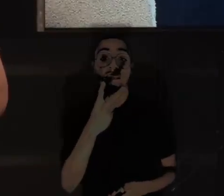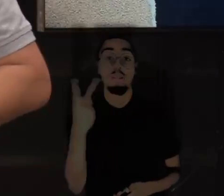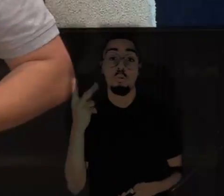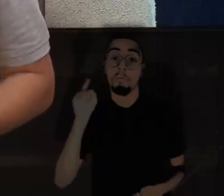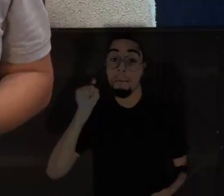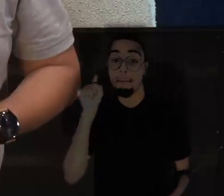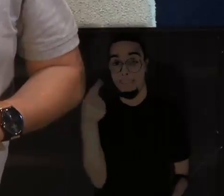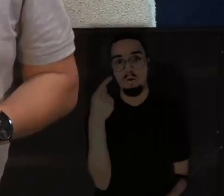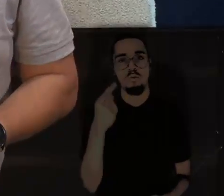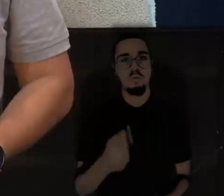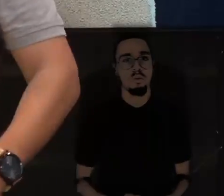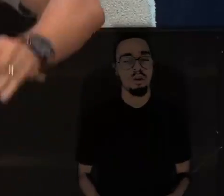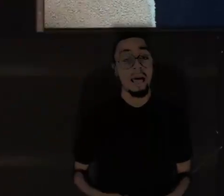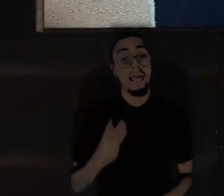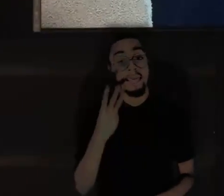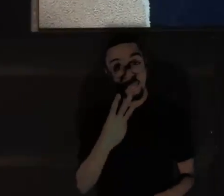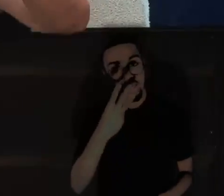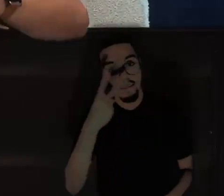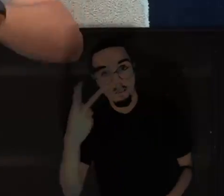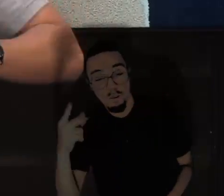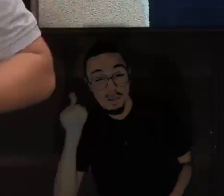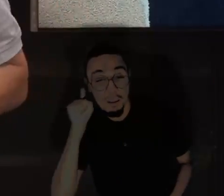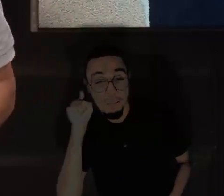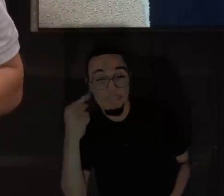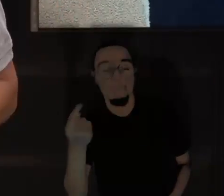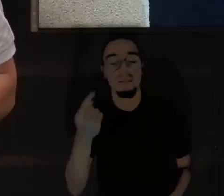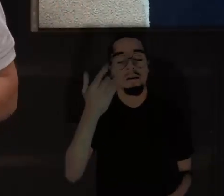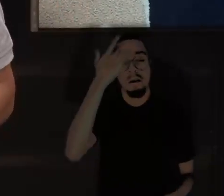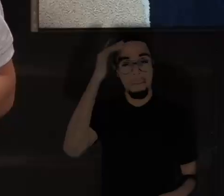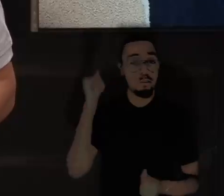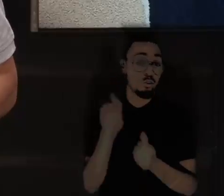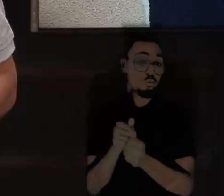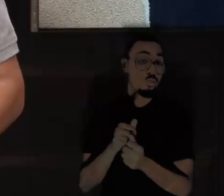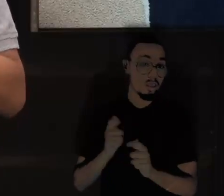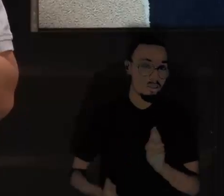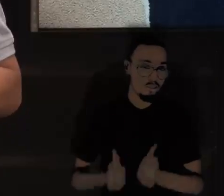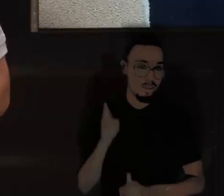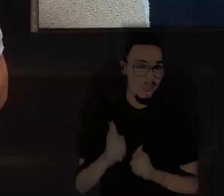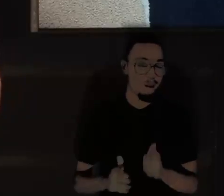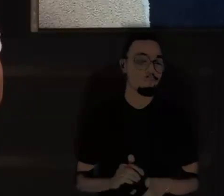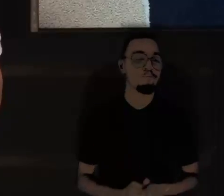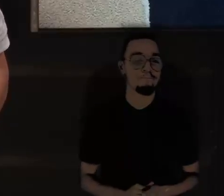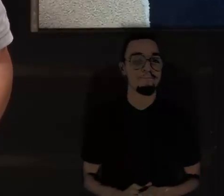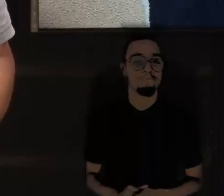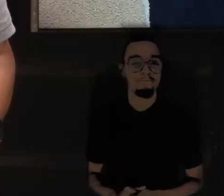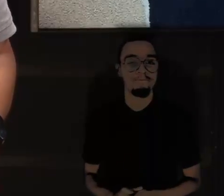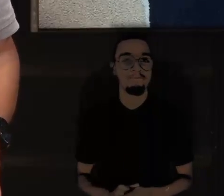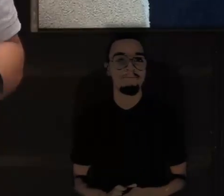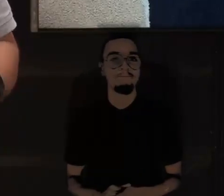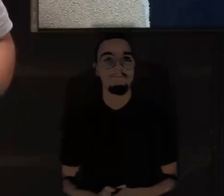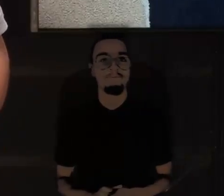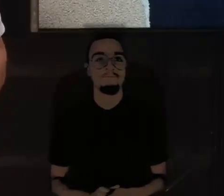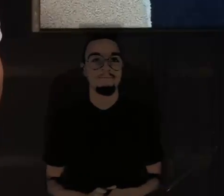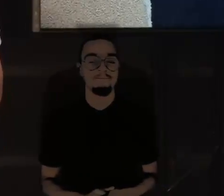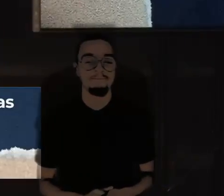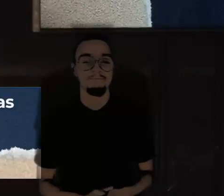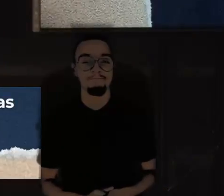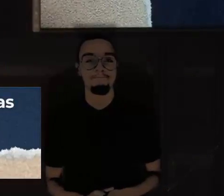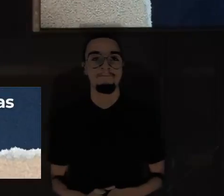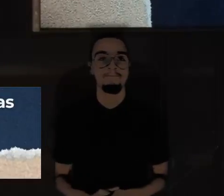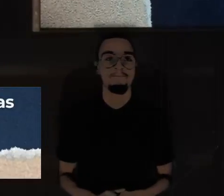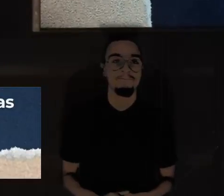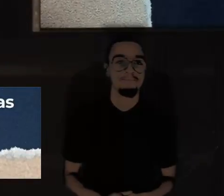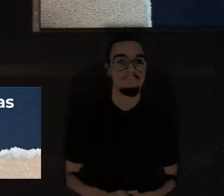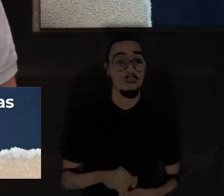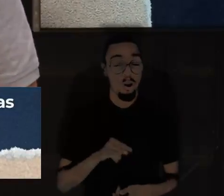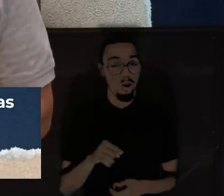versículo 2. Deus vai te ensinar nesse ano de 2022 que não é na sua força, não é do teu jeito. Em